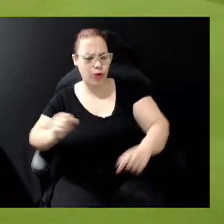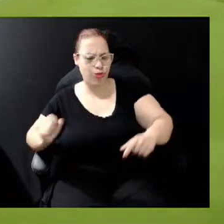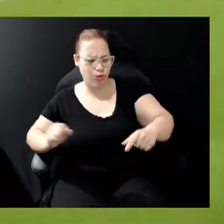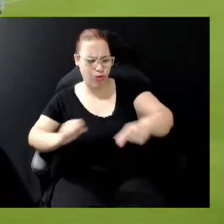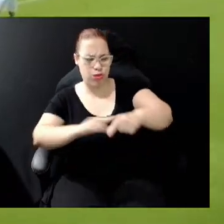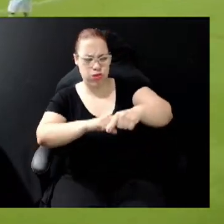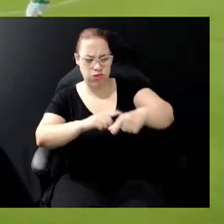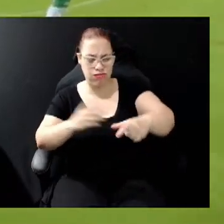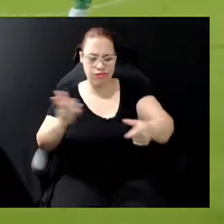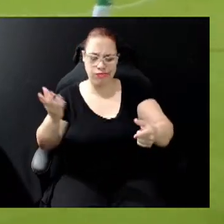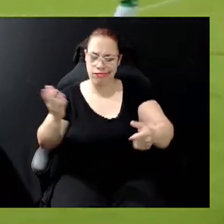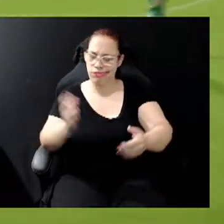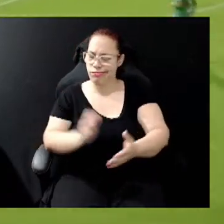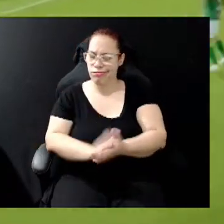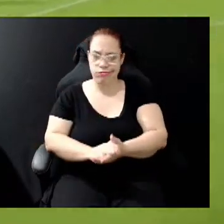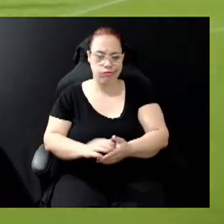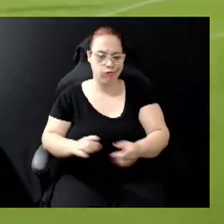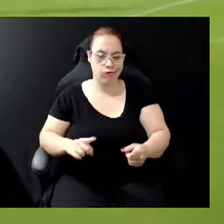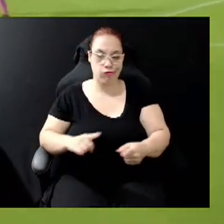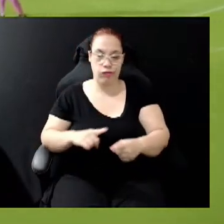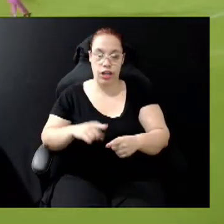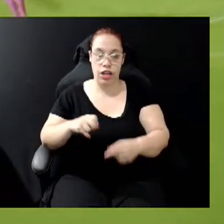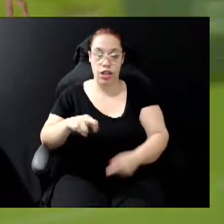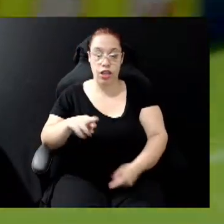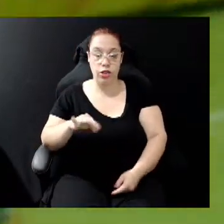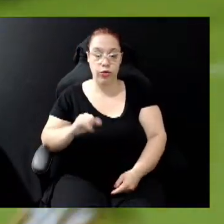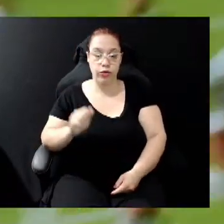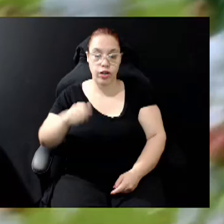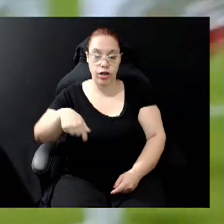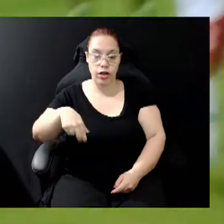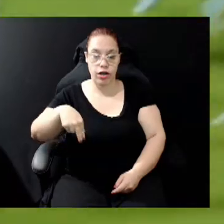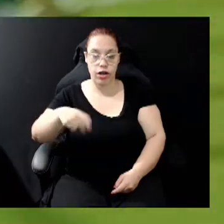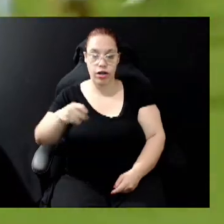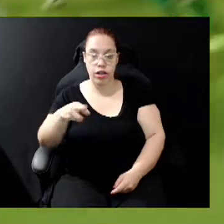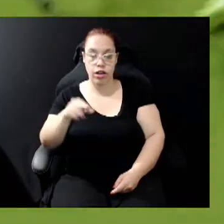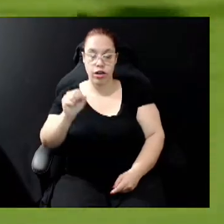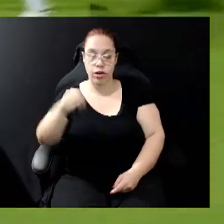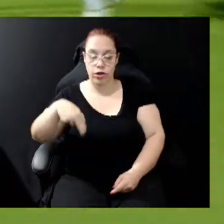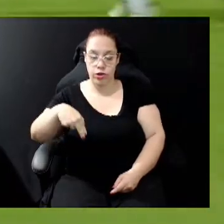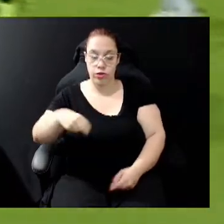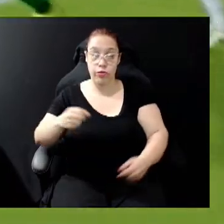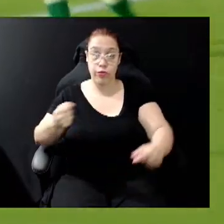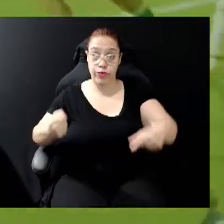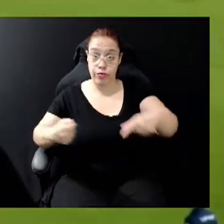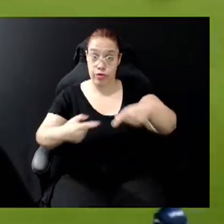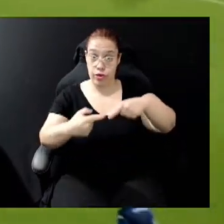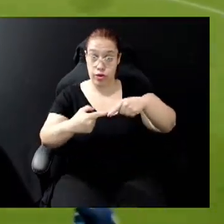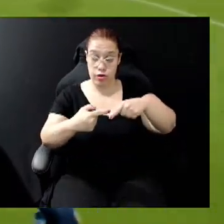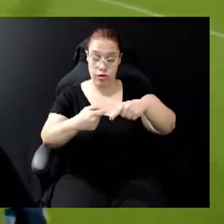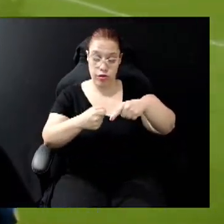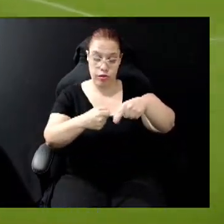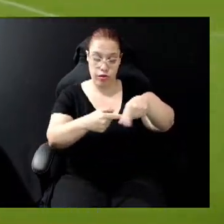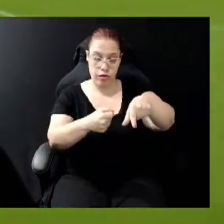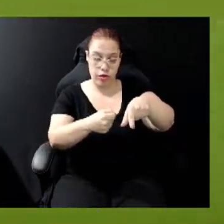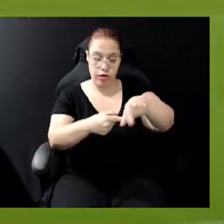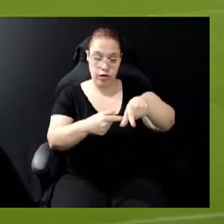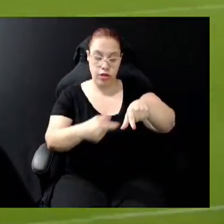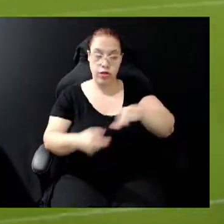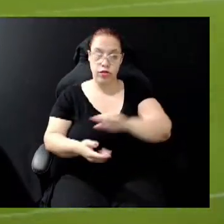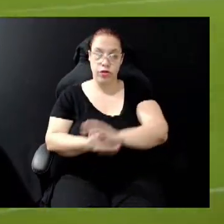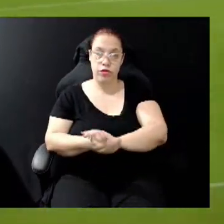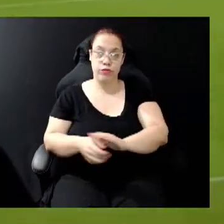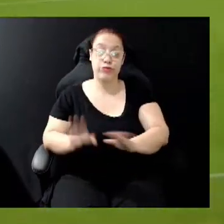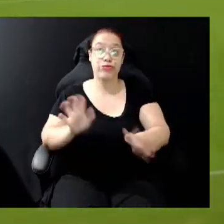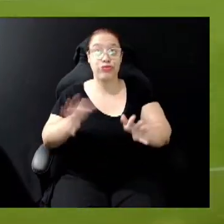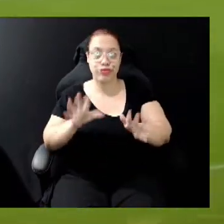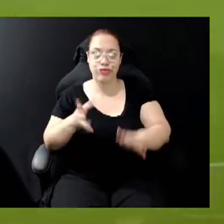Em cobrança de escanteio, Anderson Leite, livre, acertou a trave. Até que aos